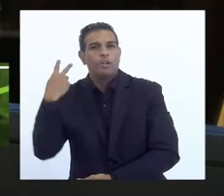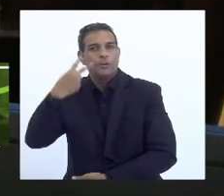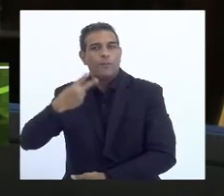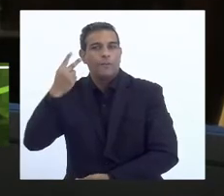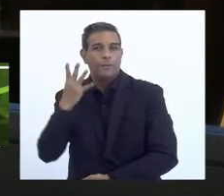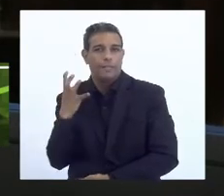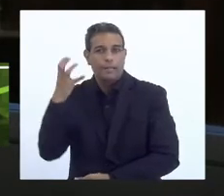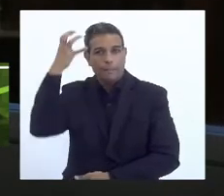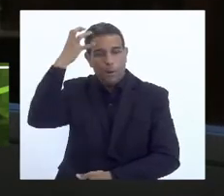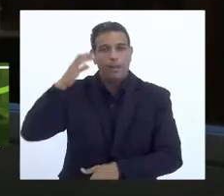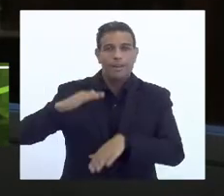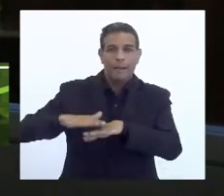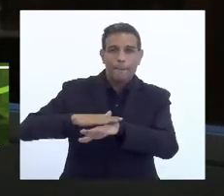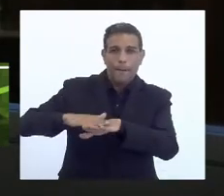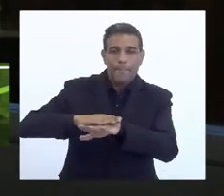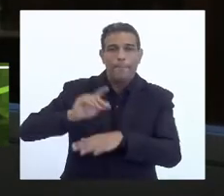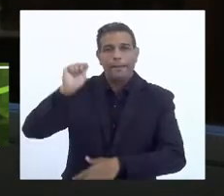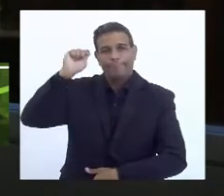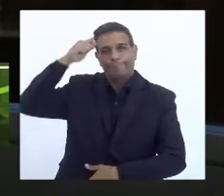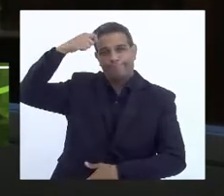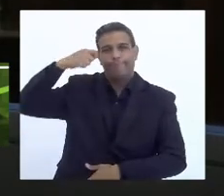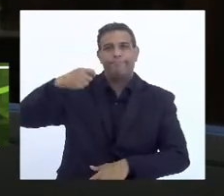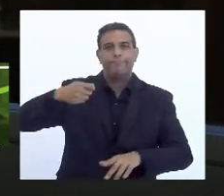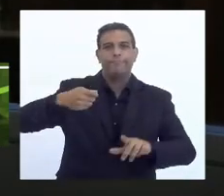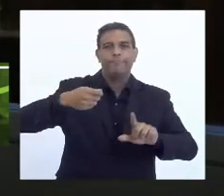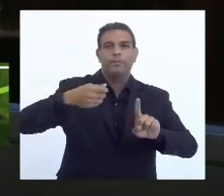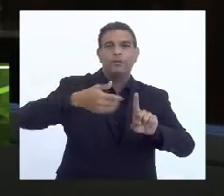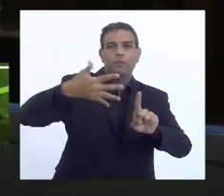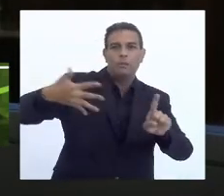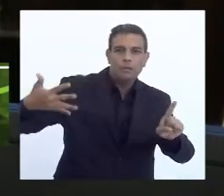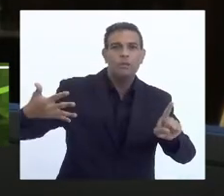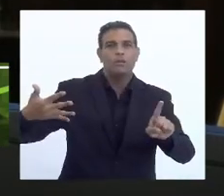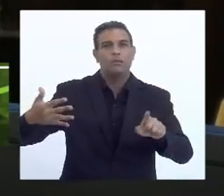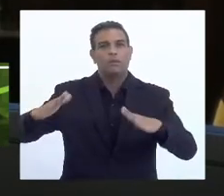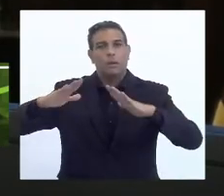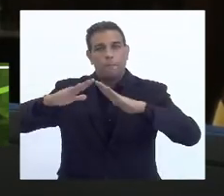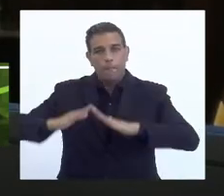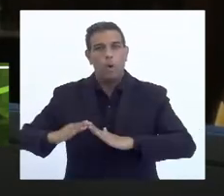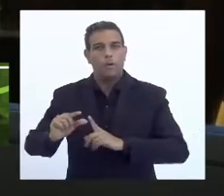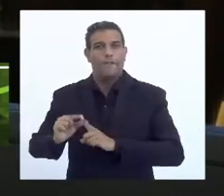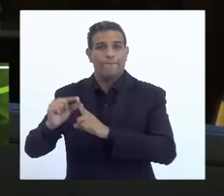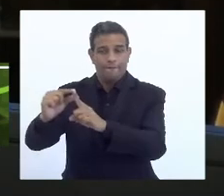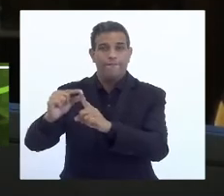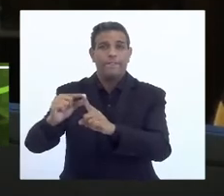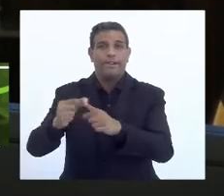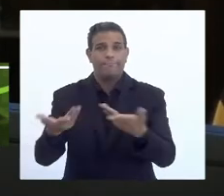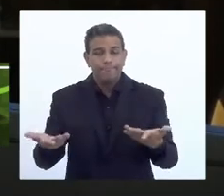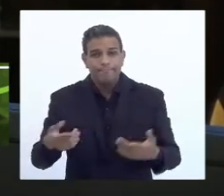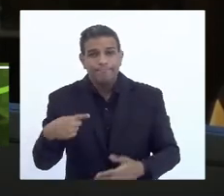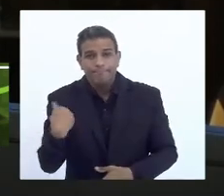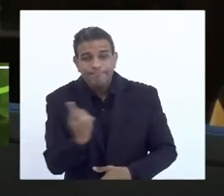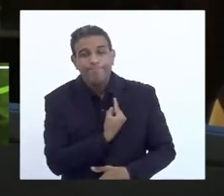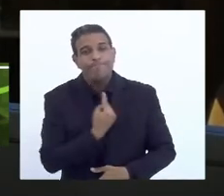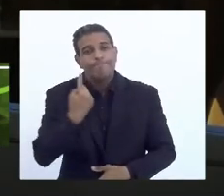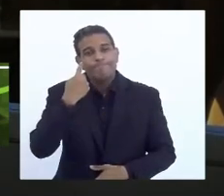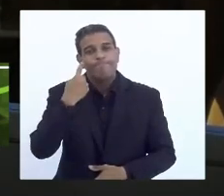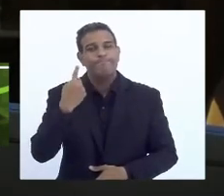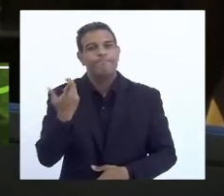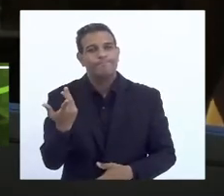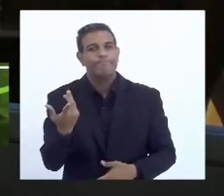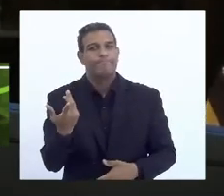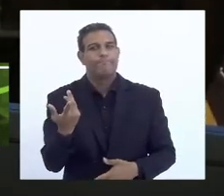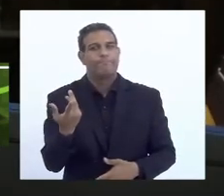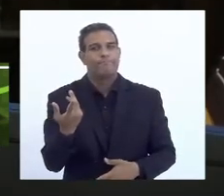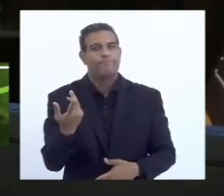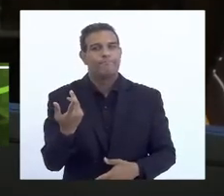mulher preta, LGBT, da favela e da periferia, com o feminicídio político de Marielle. Então, não é à toa